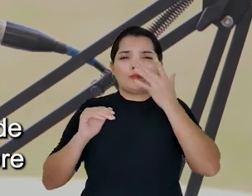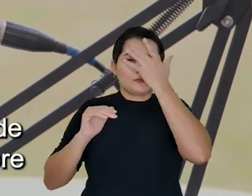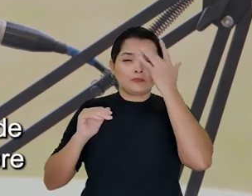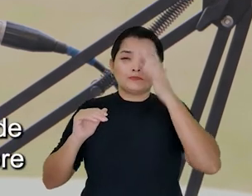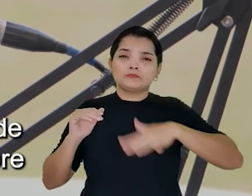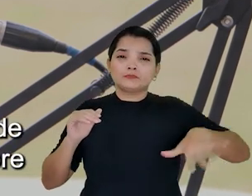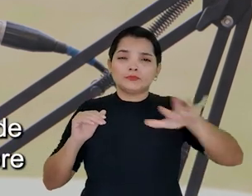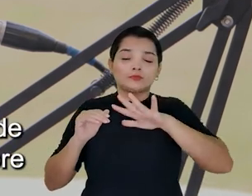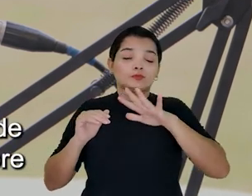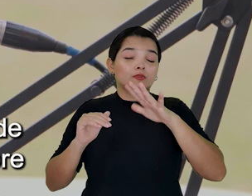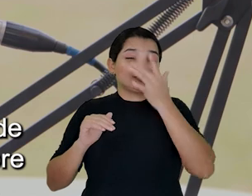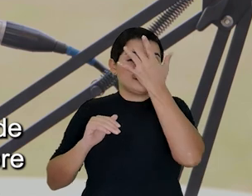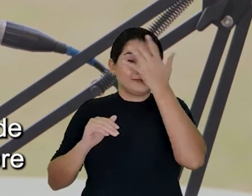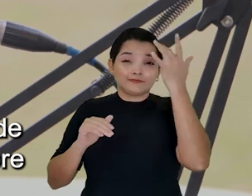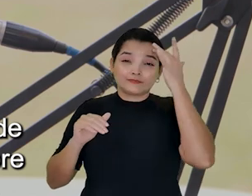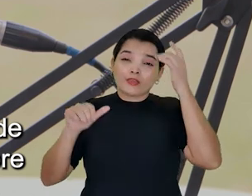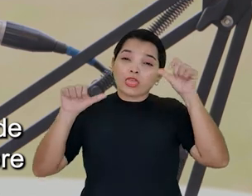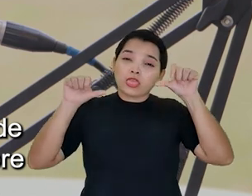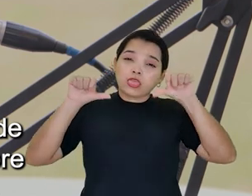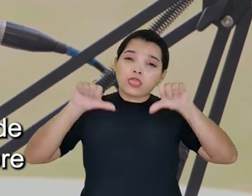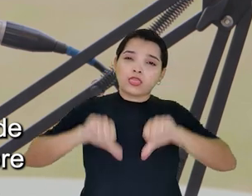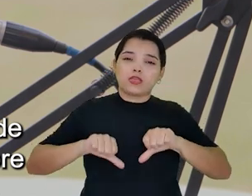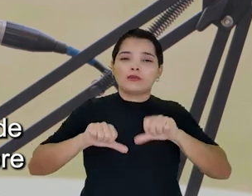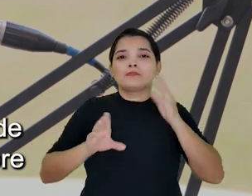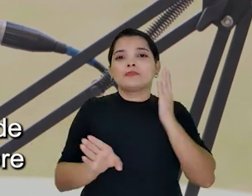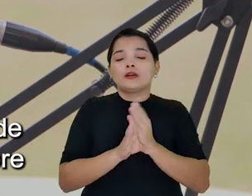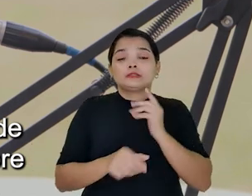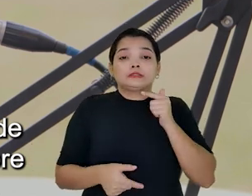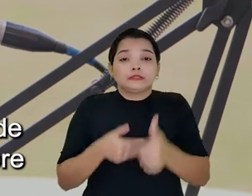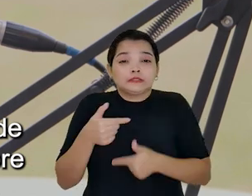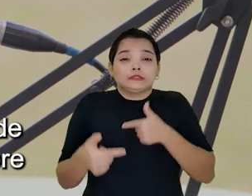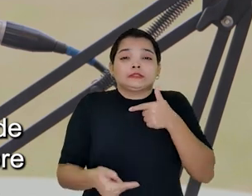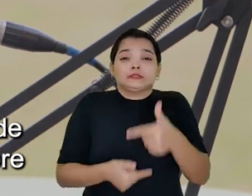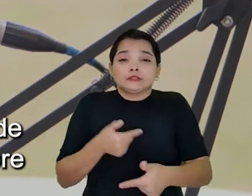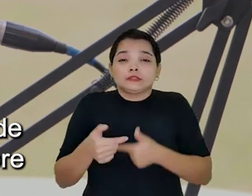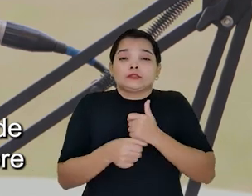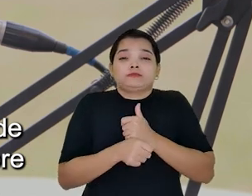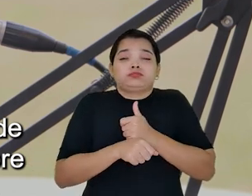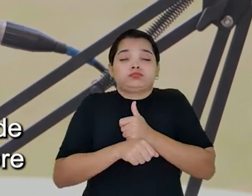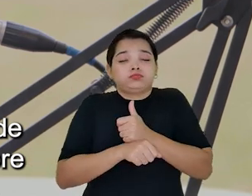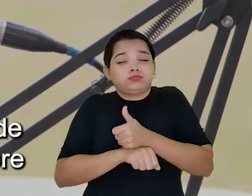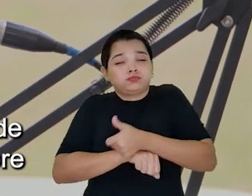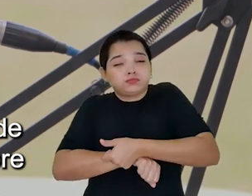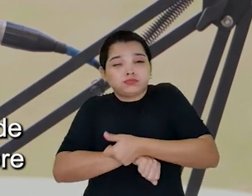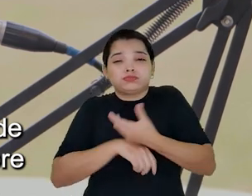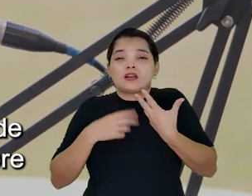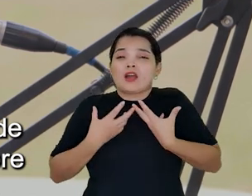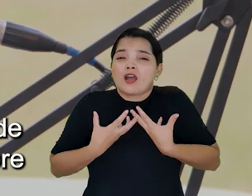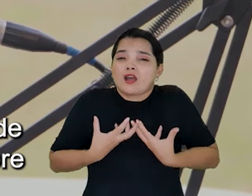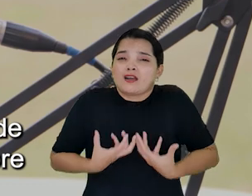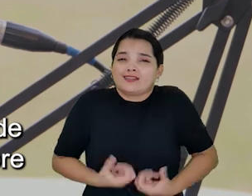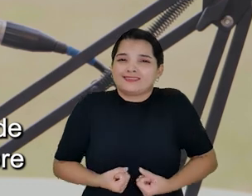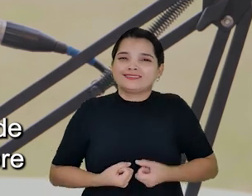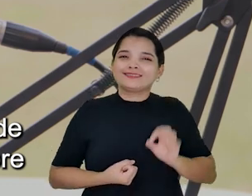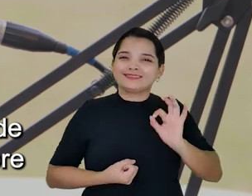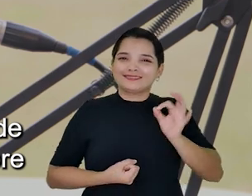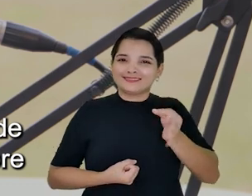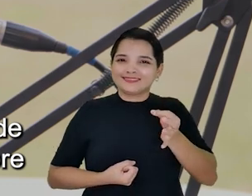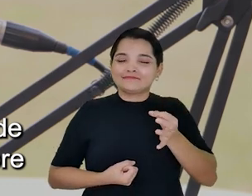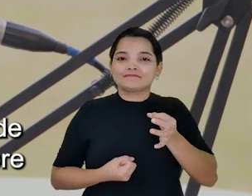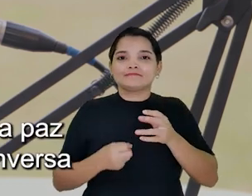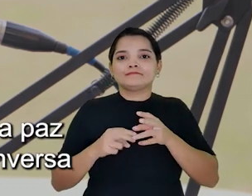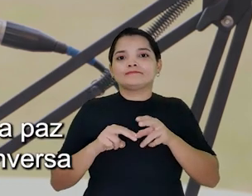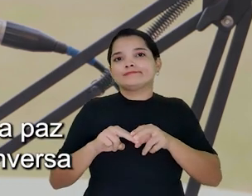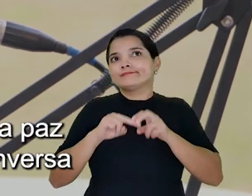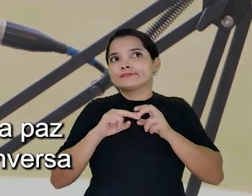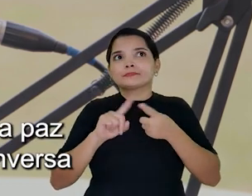mental por cargas eh de trabalho exaustivas enfim a a